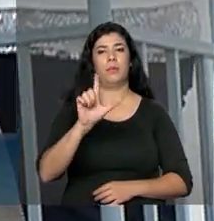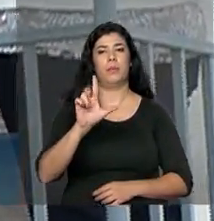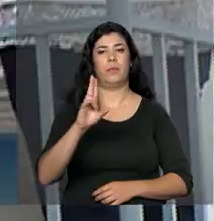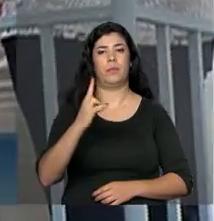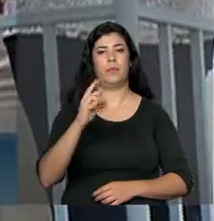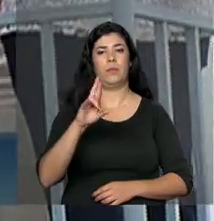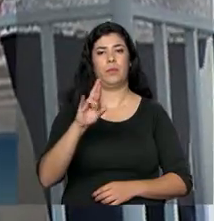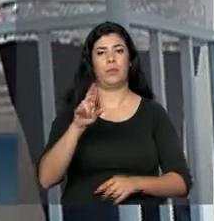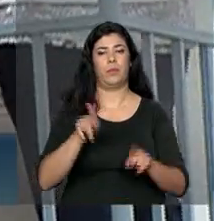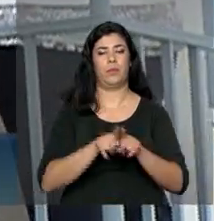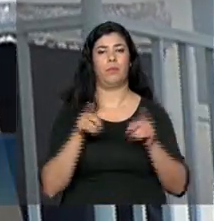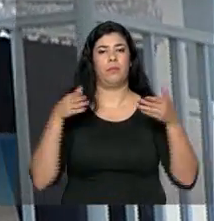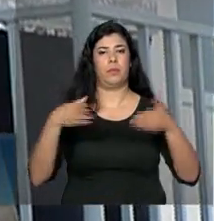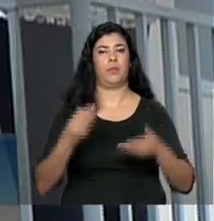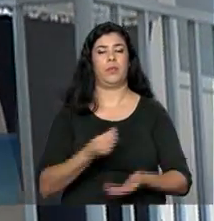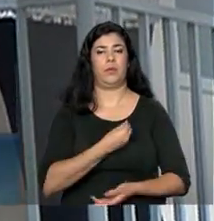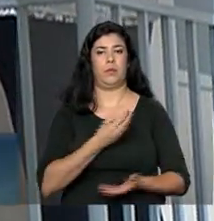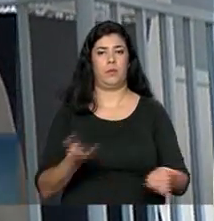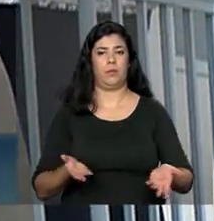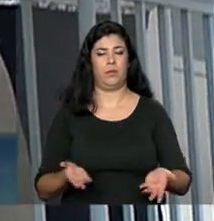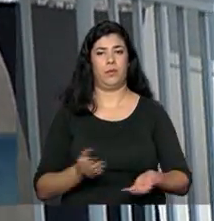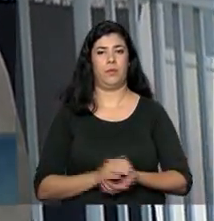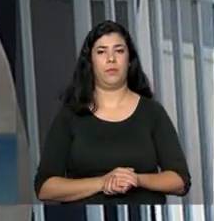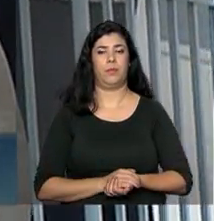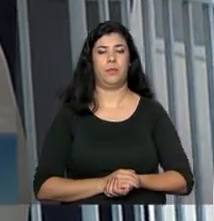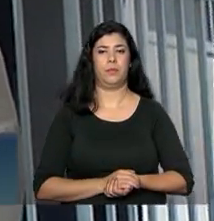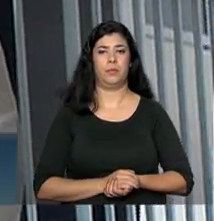gente Transmite ao vivo aqui na TV NBR